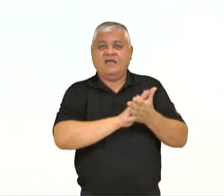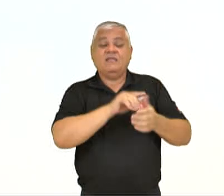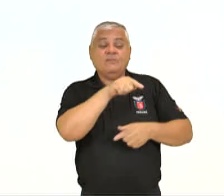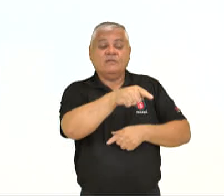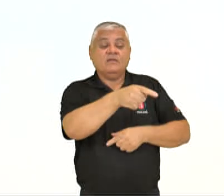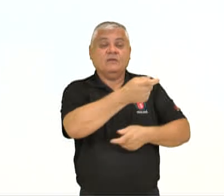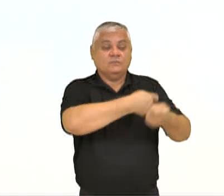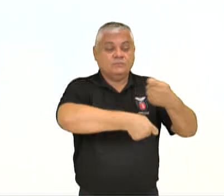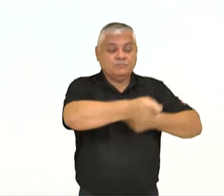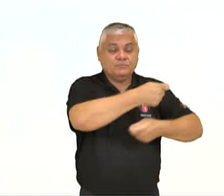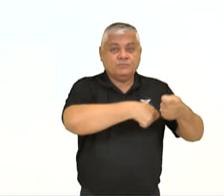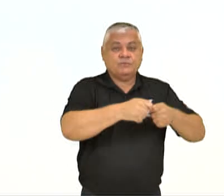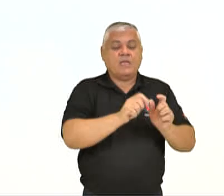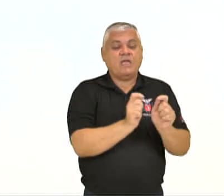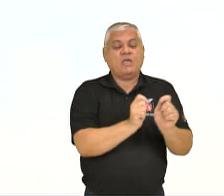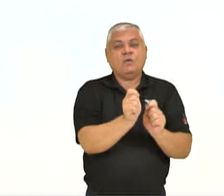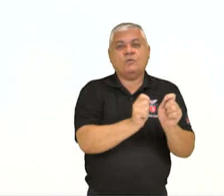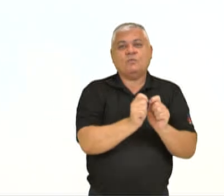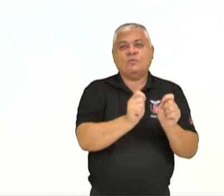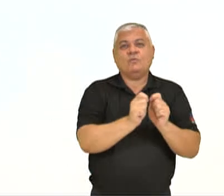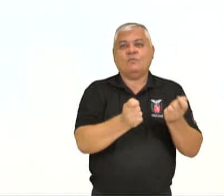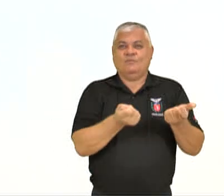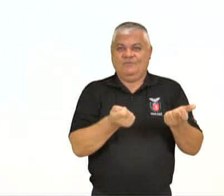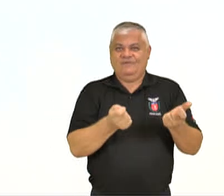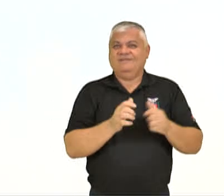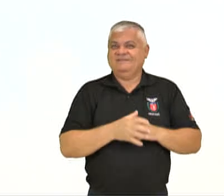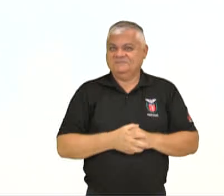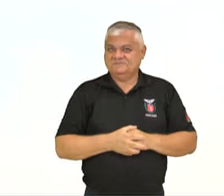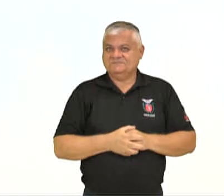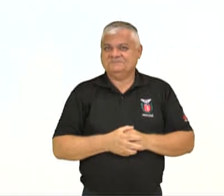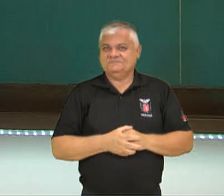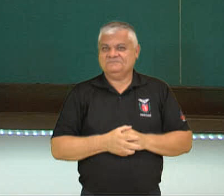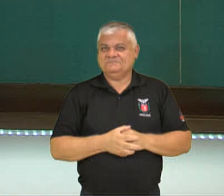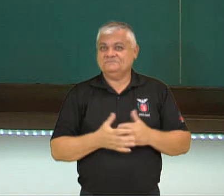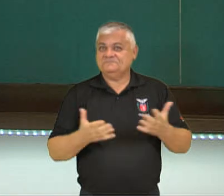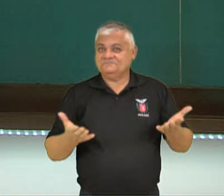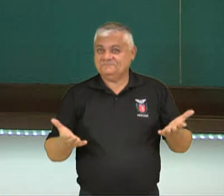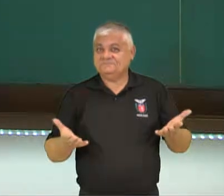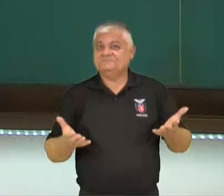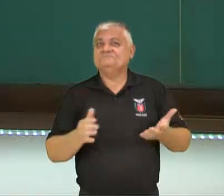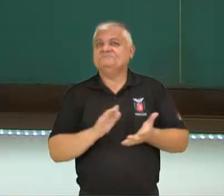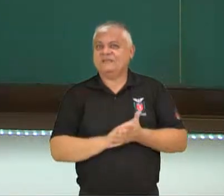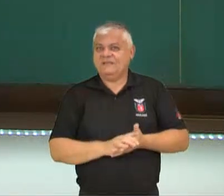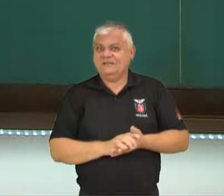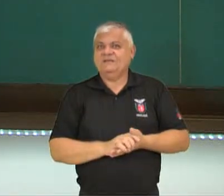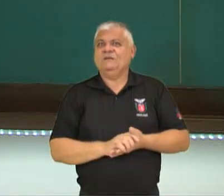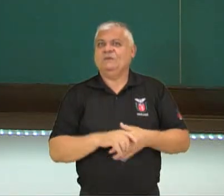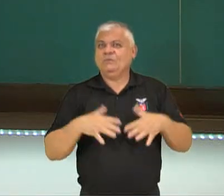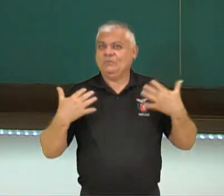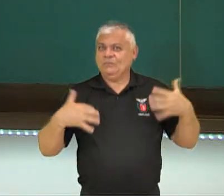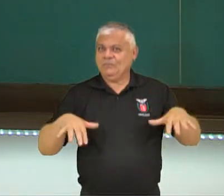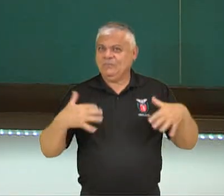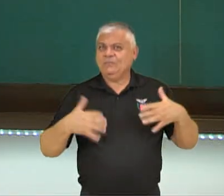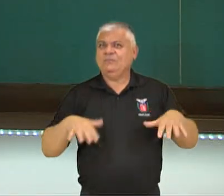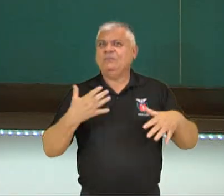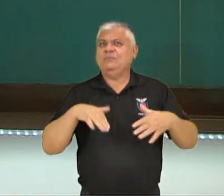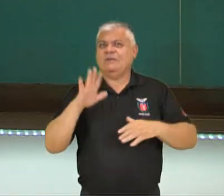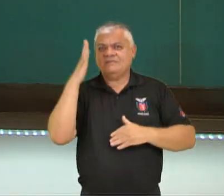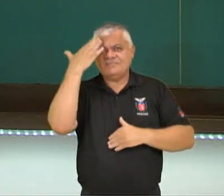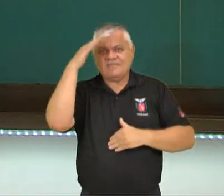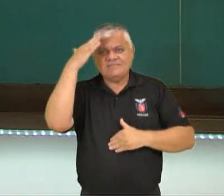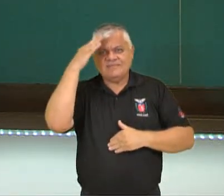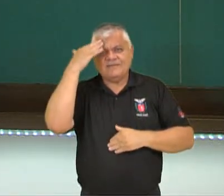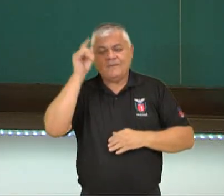a própria produção da riqueza. Bom, então nós já temos um vasto conhecimento para a gente entender quais